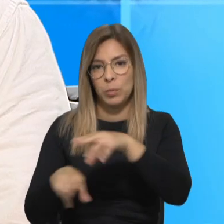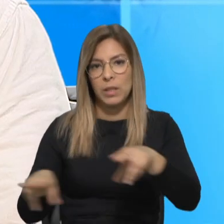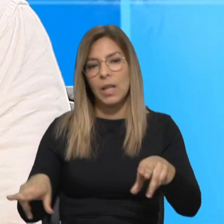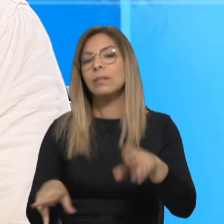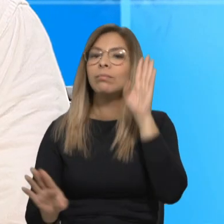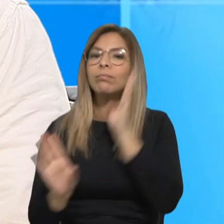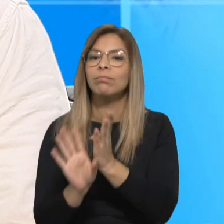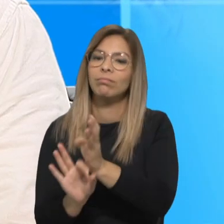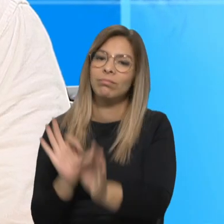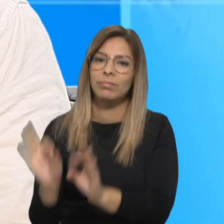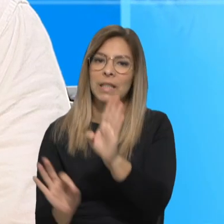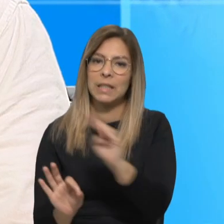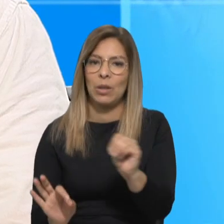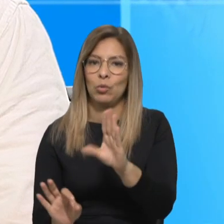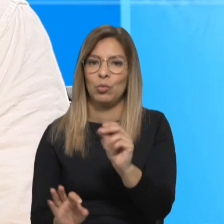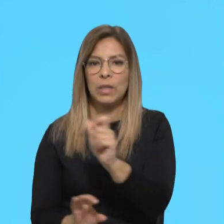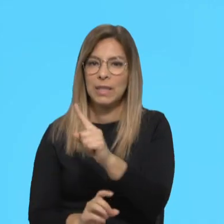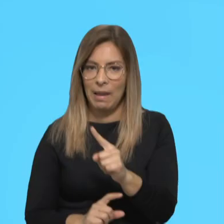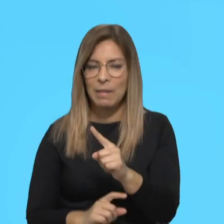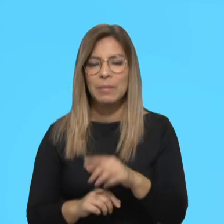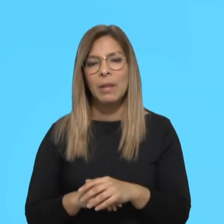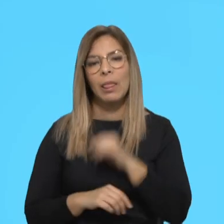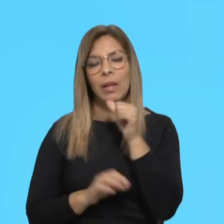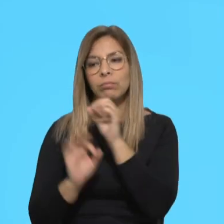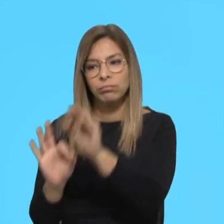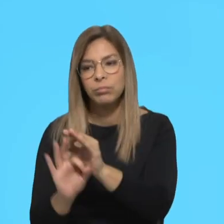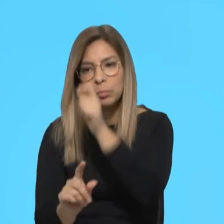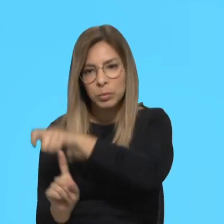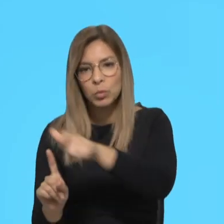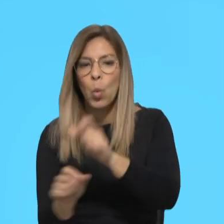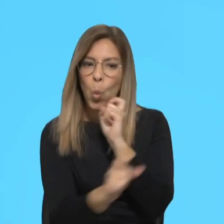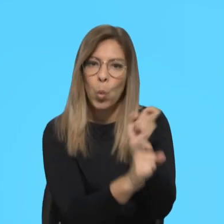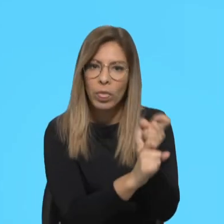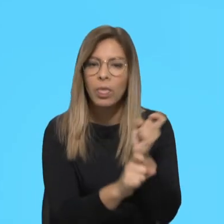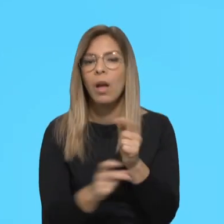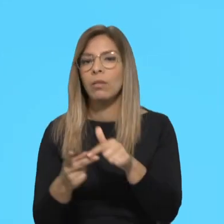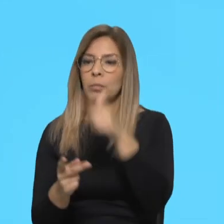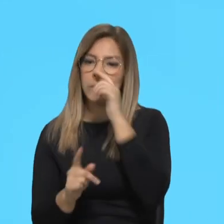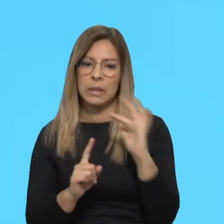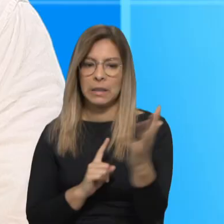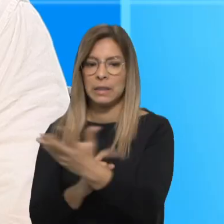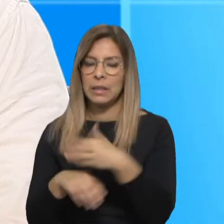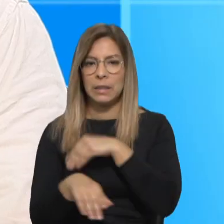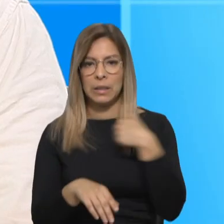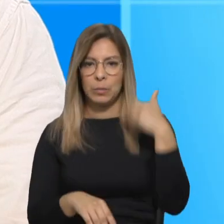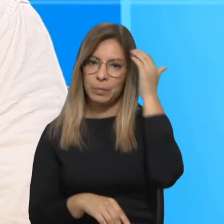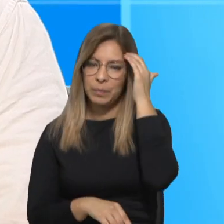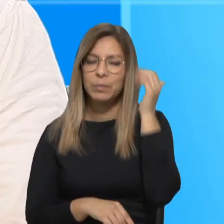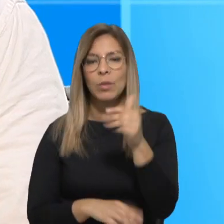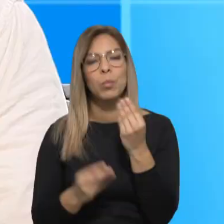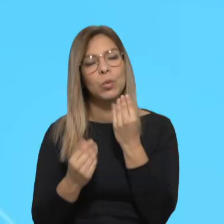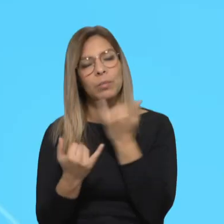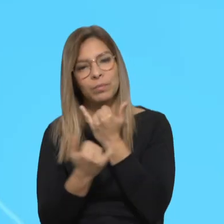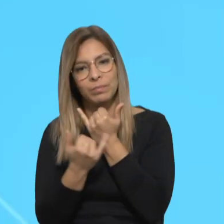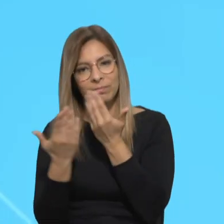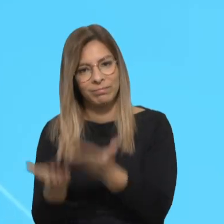Psiquiátrica de São José, onde acompanha os cuidadores, os doentes, nesse ambiente da saúde mental. Muito obrigado. Felicidades por esse trabalho também.